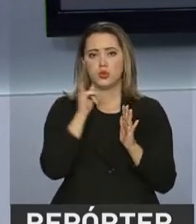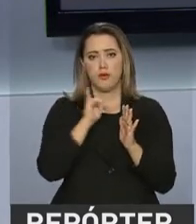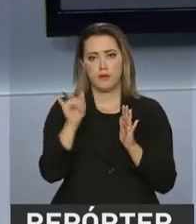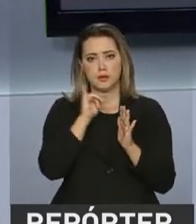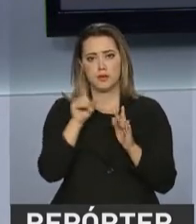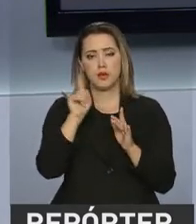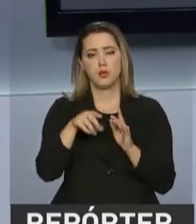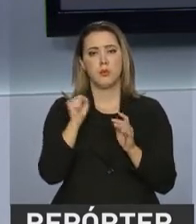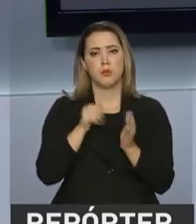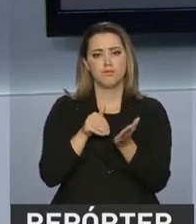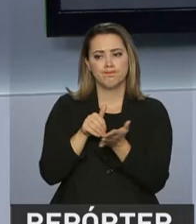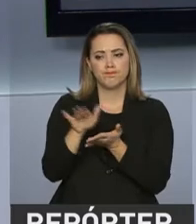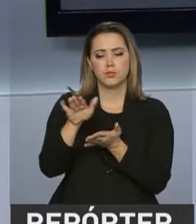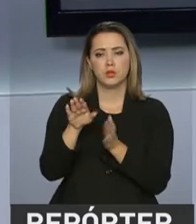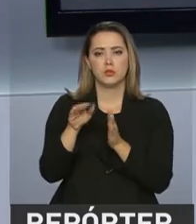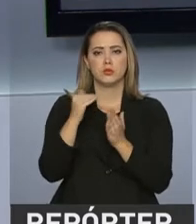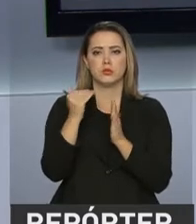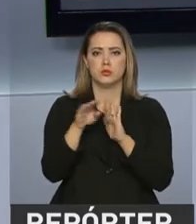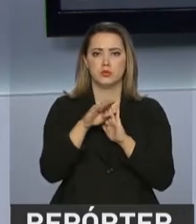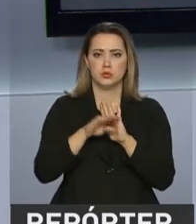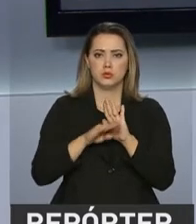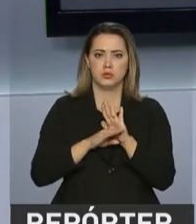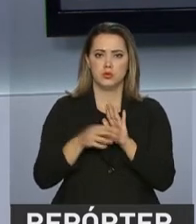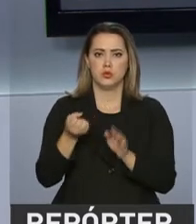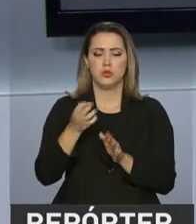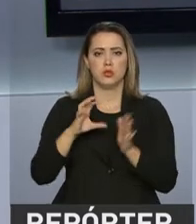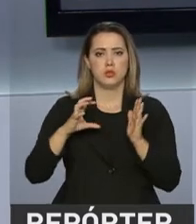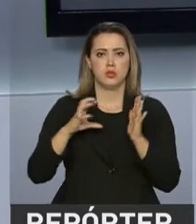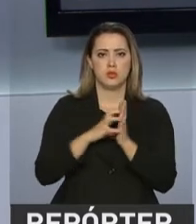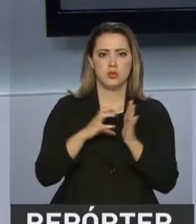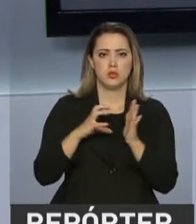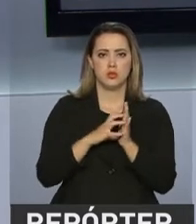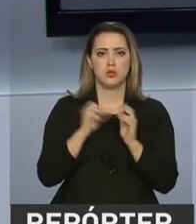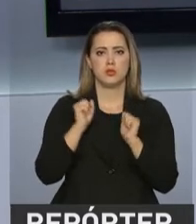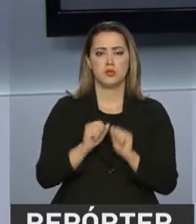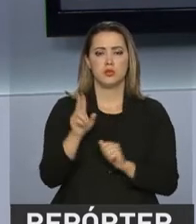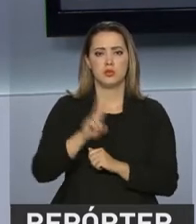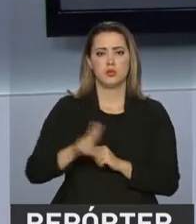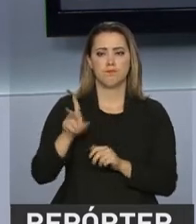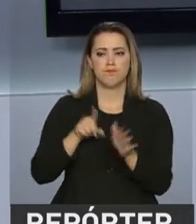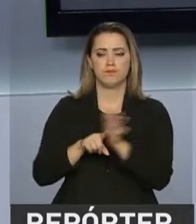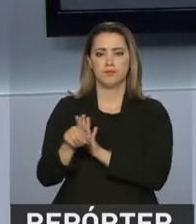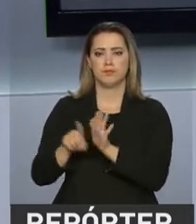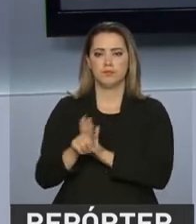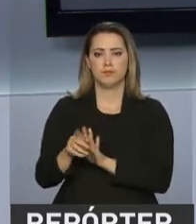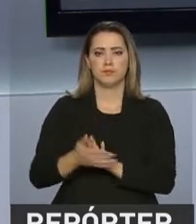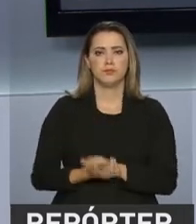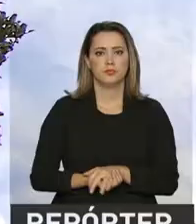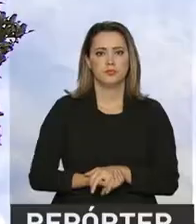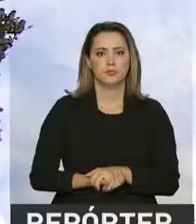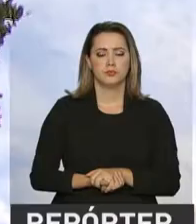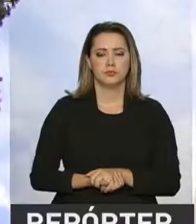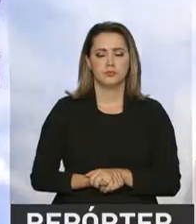pode ser excluído do programa e os dados informados podem ser usados em investigações